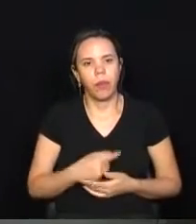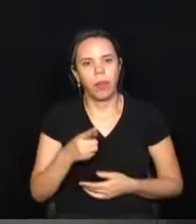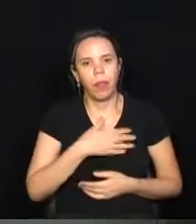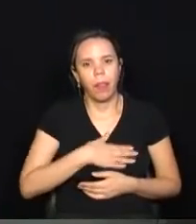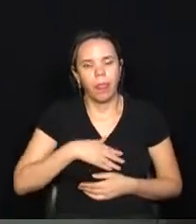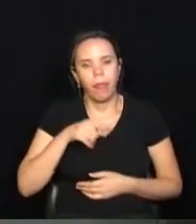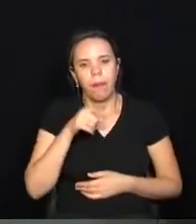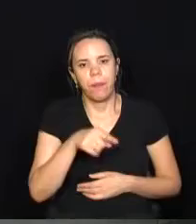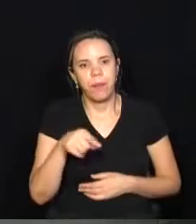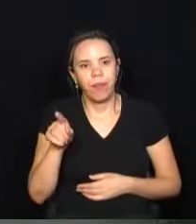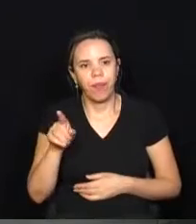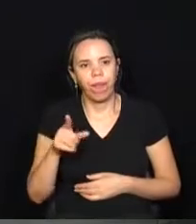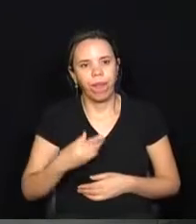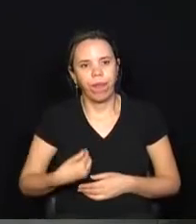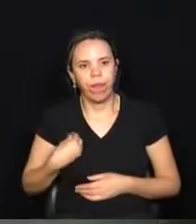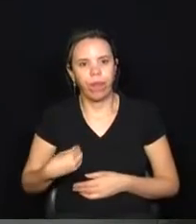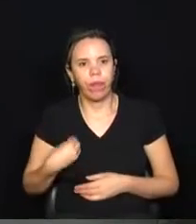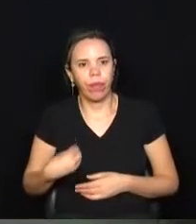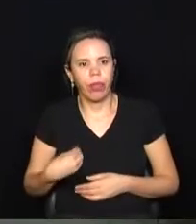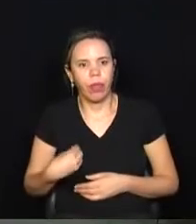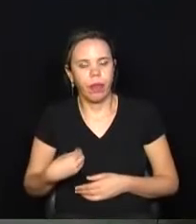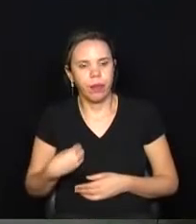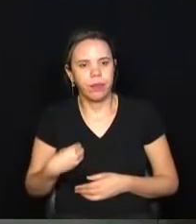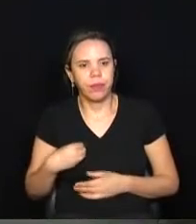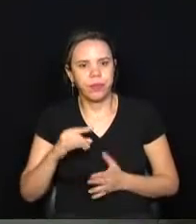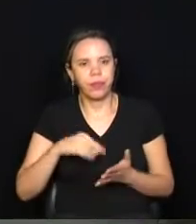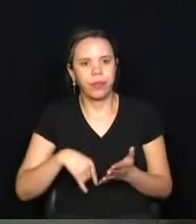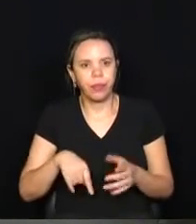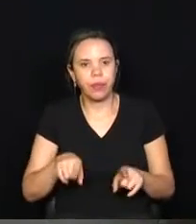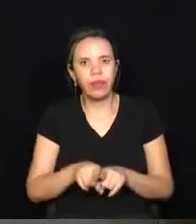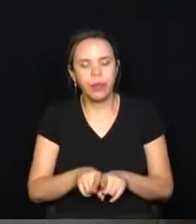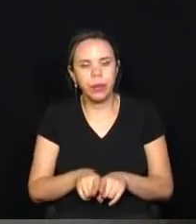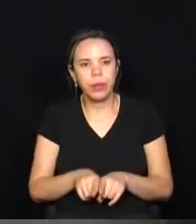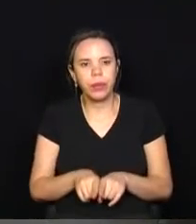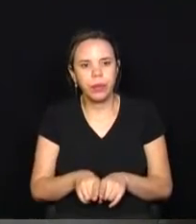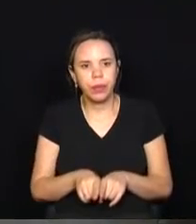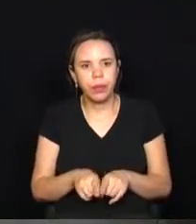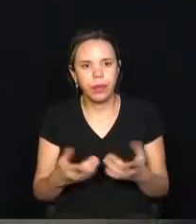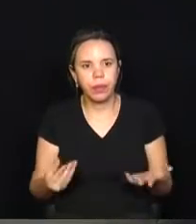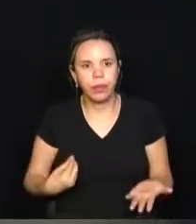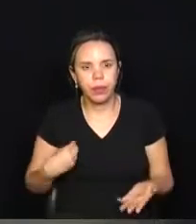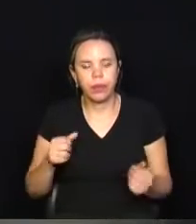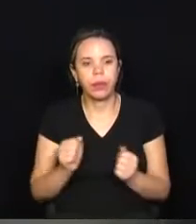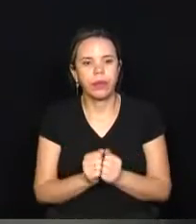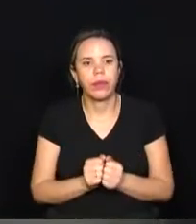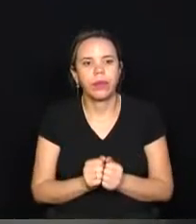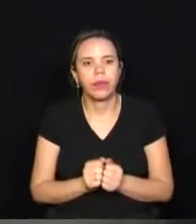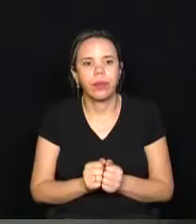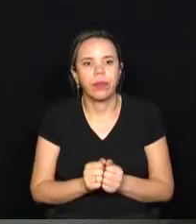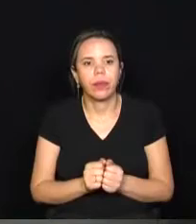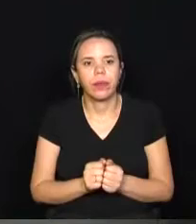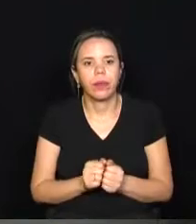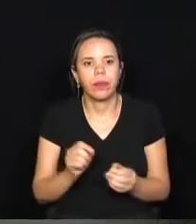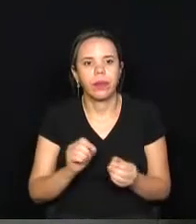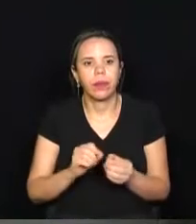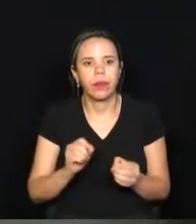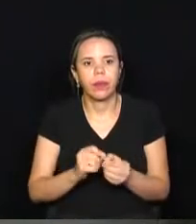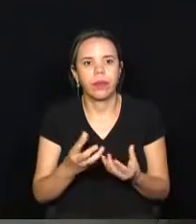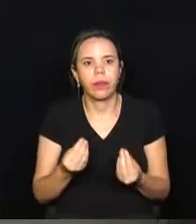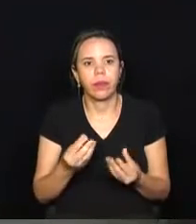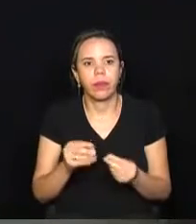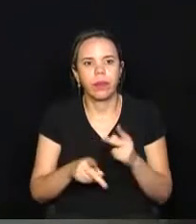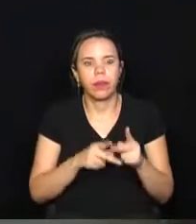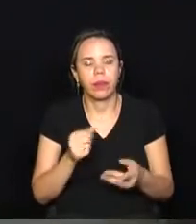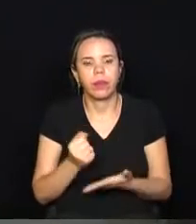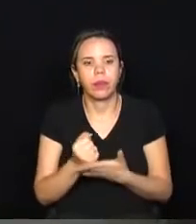que você estivesse no documento também. Estarei. Vou fazer muito relator pelos também, idosos.